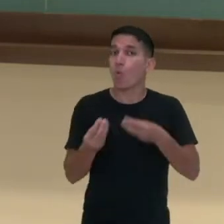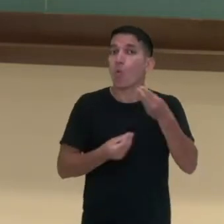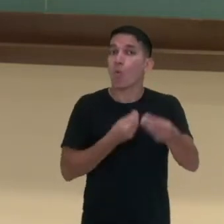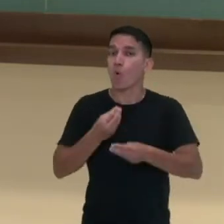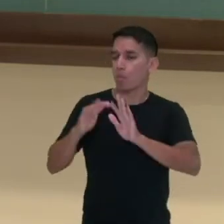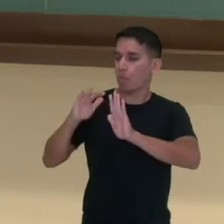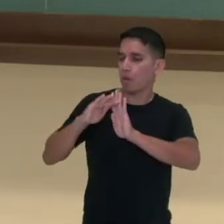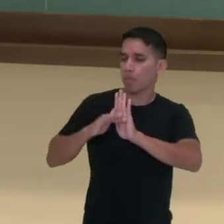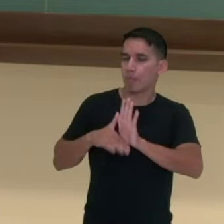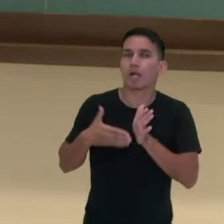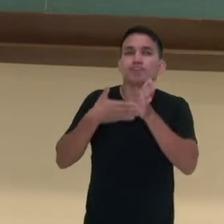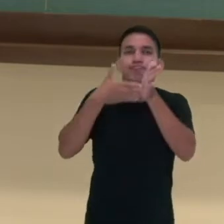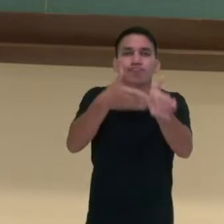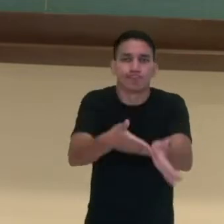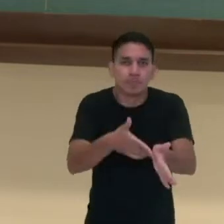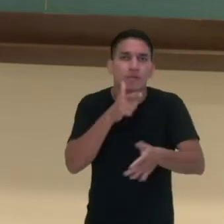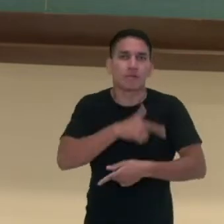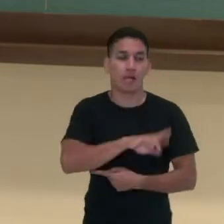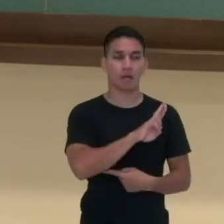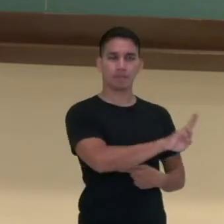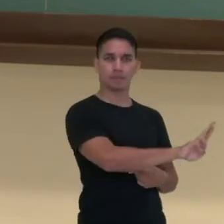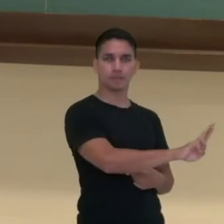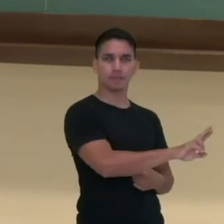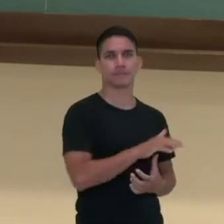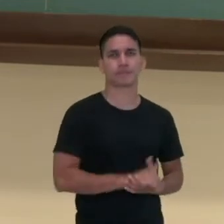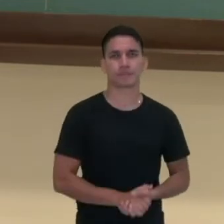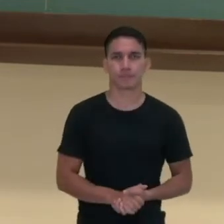ordem da matriz resultante, ok?